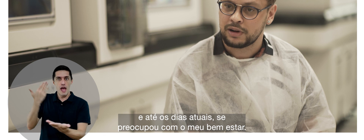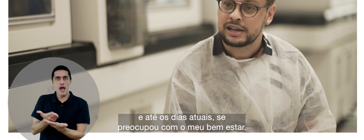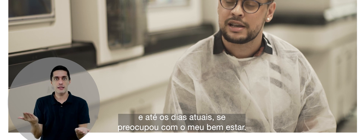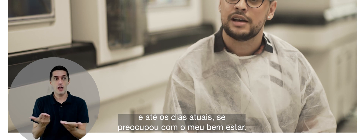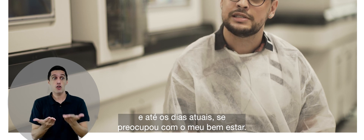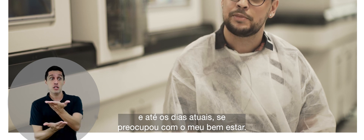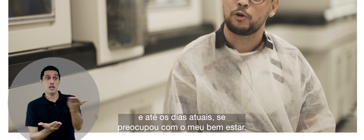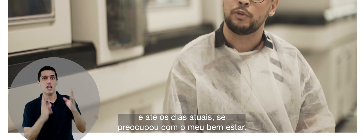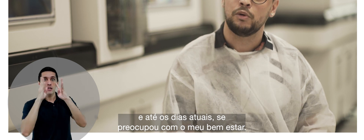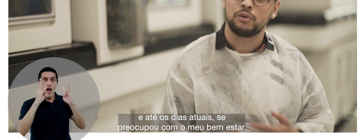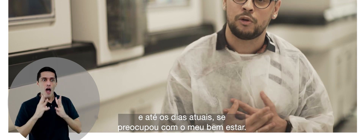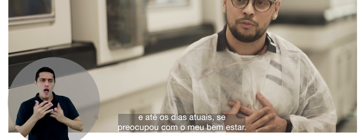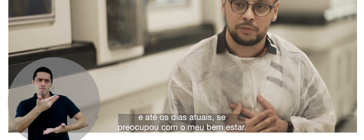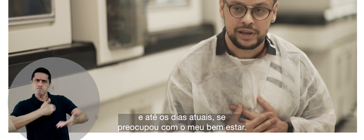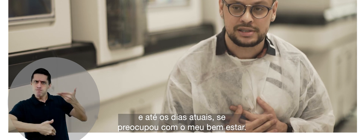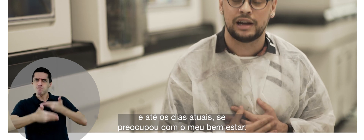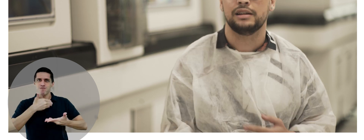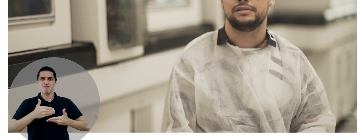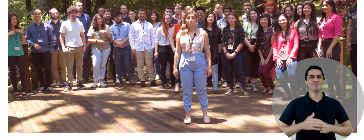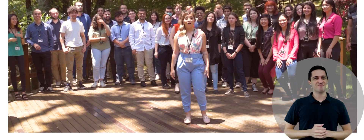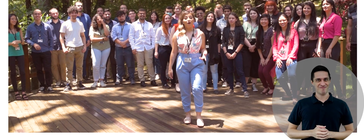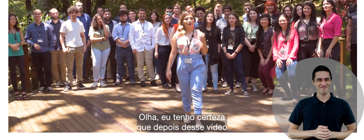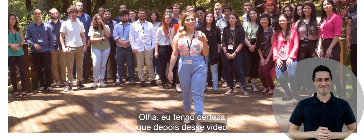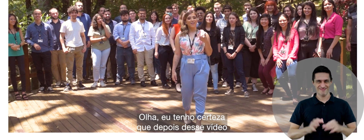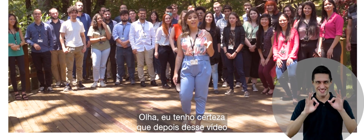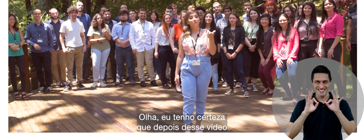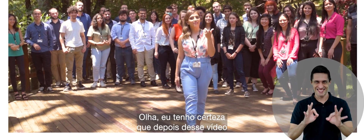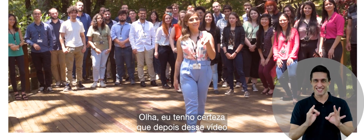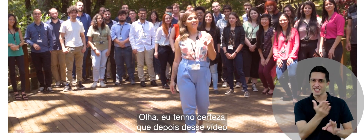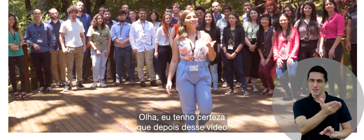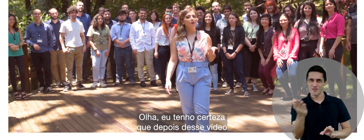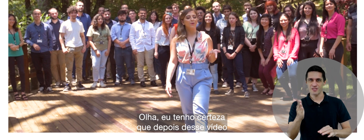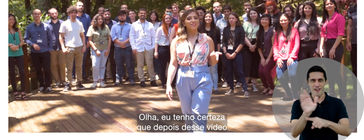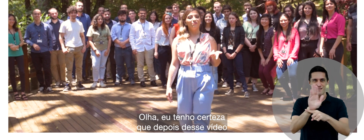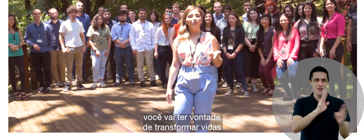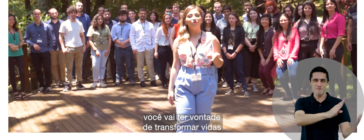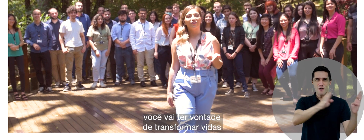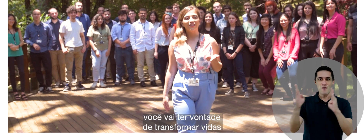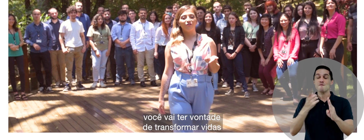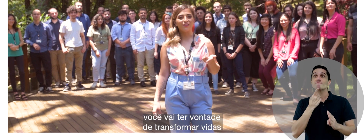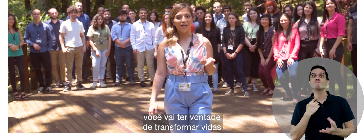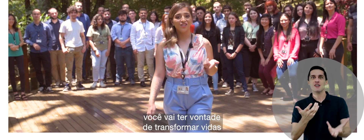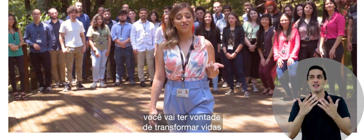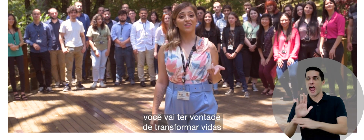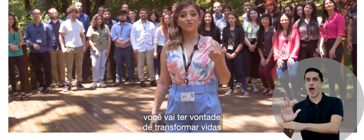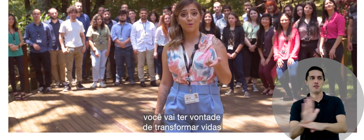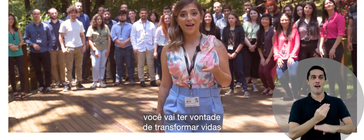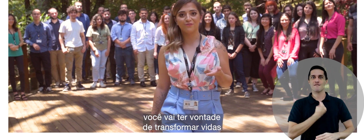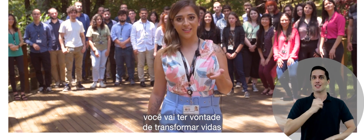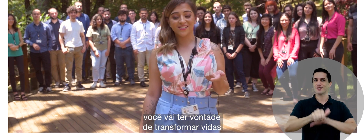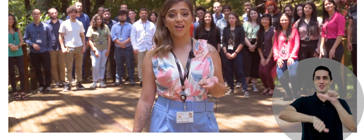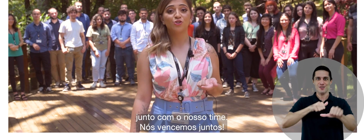dias atuais, se preocupou com o meu bem-estar. Olha, eu tenho certeza que depois desse vídeo você vai ter vontade